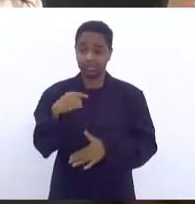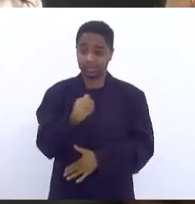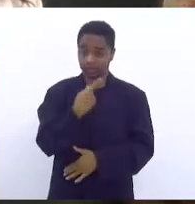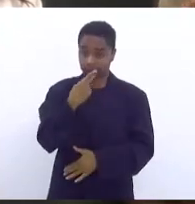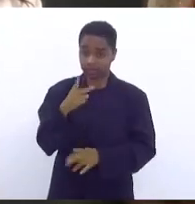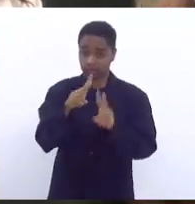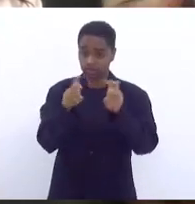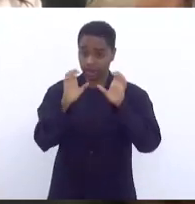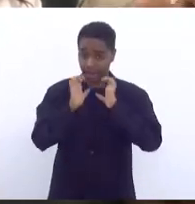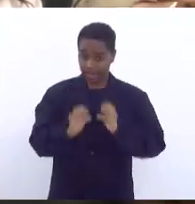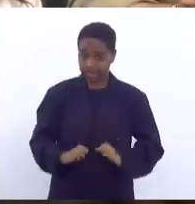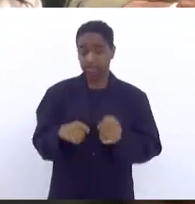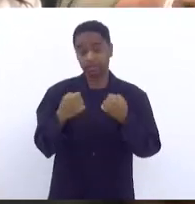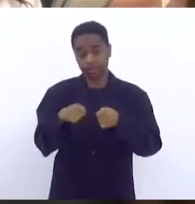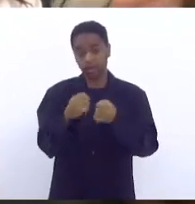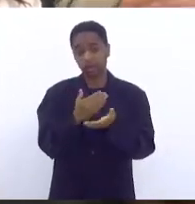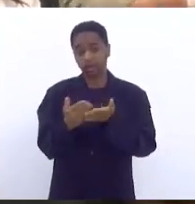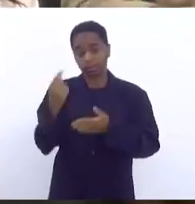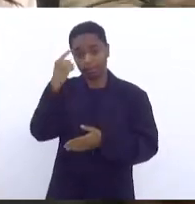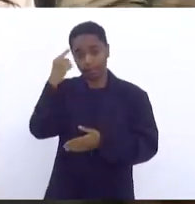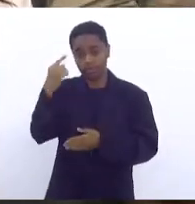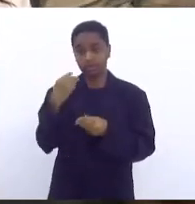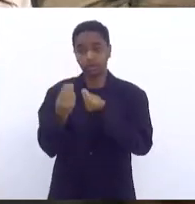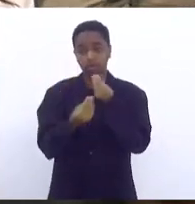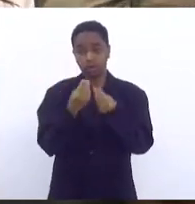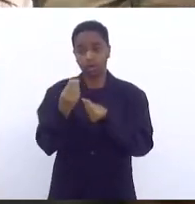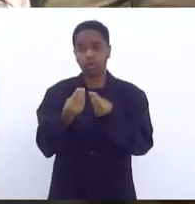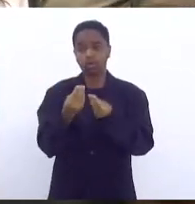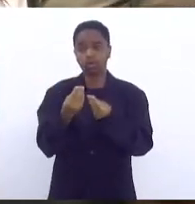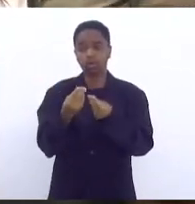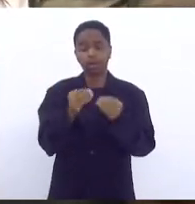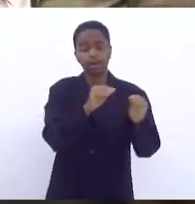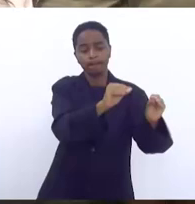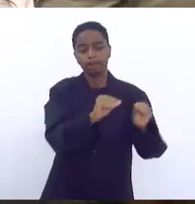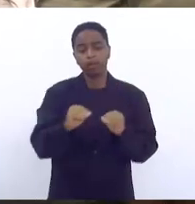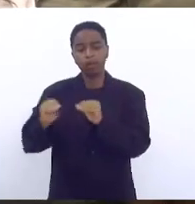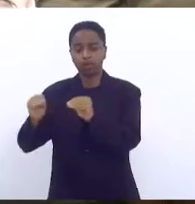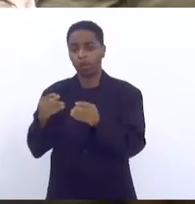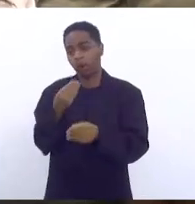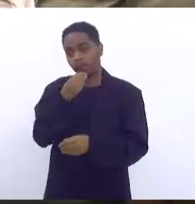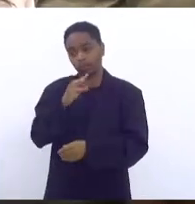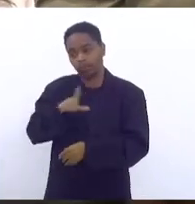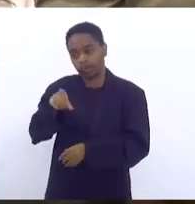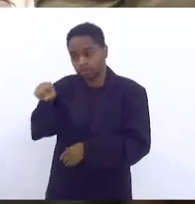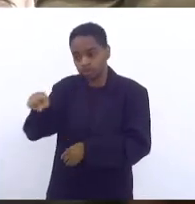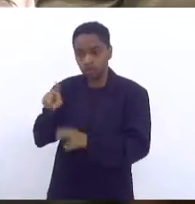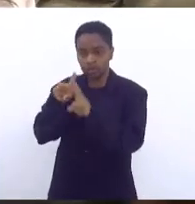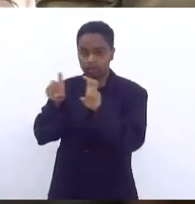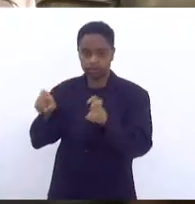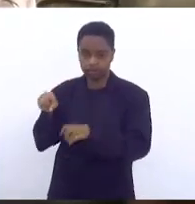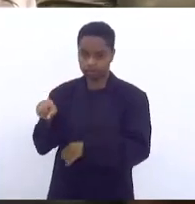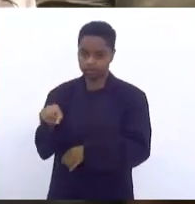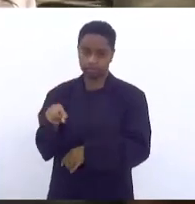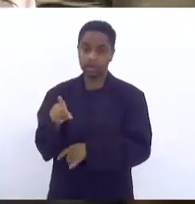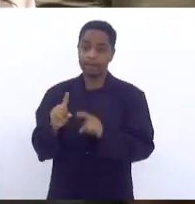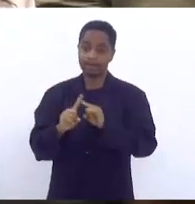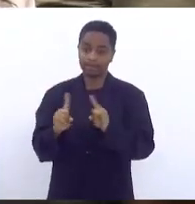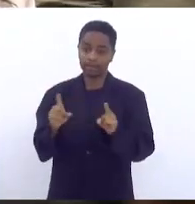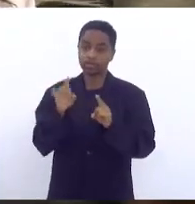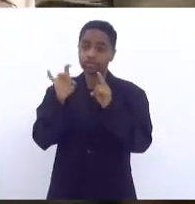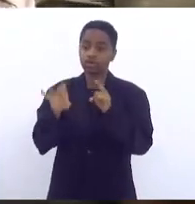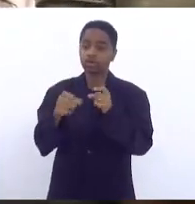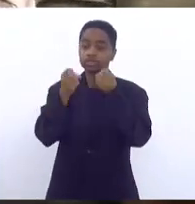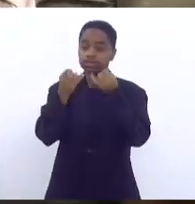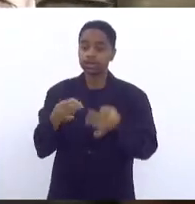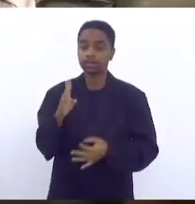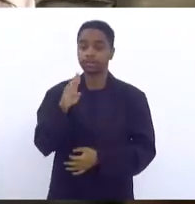questões éticas a gente tinha que começar a pensar na porta giratória né que não diz respeito a você claro não tem nada nada a ver contigo mas só para te dizer que